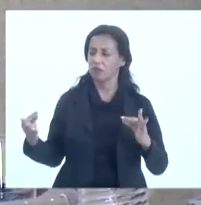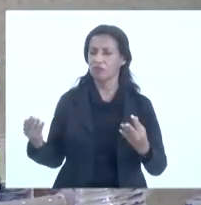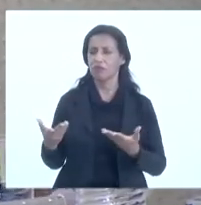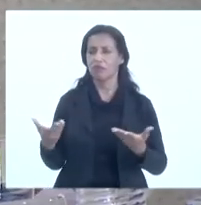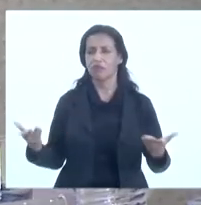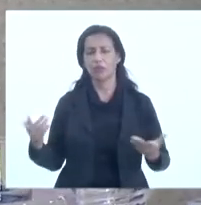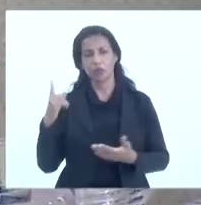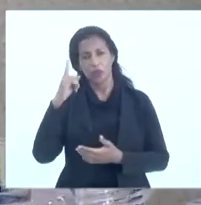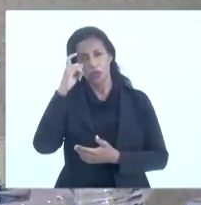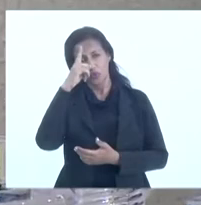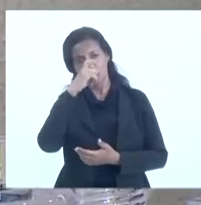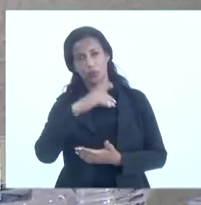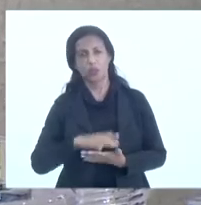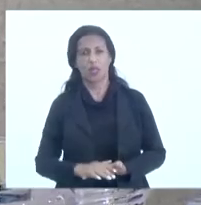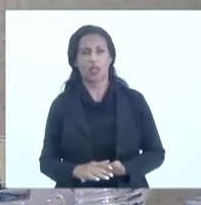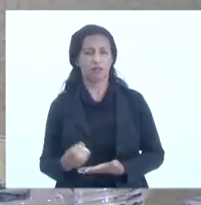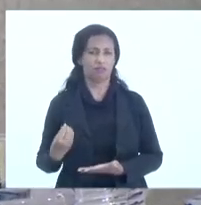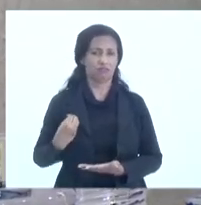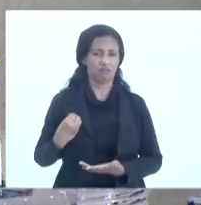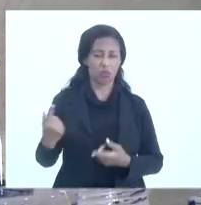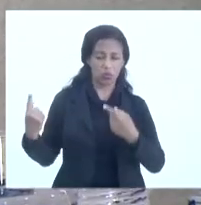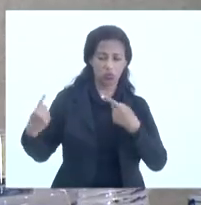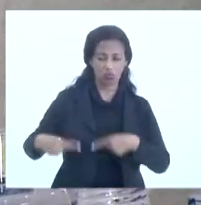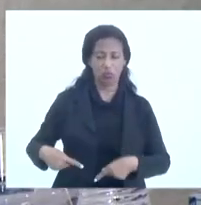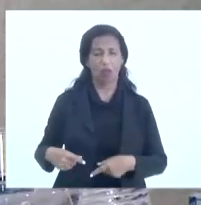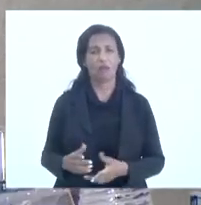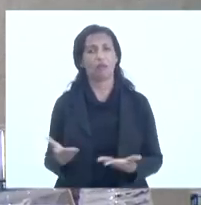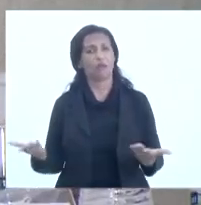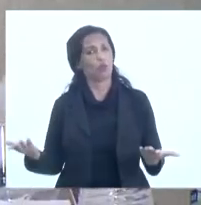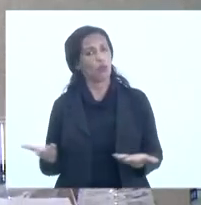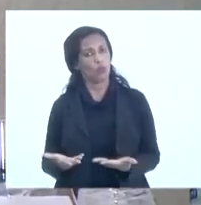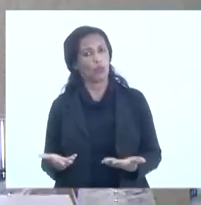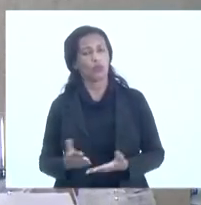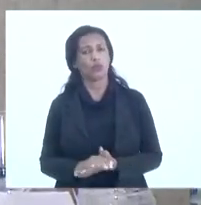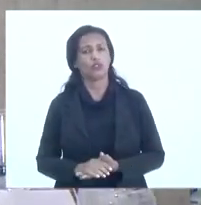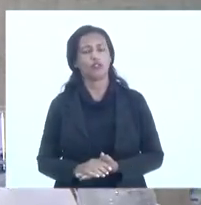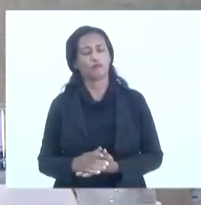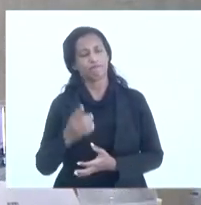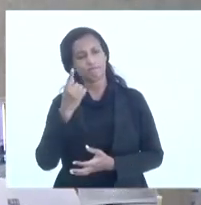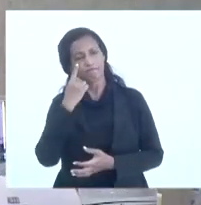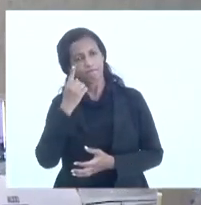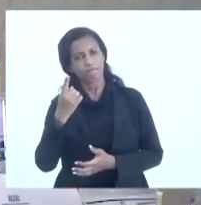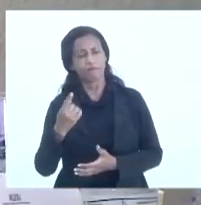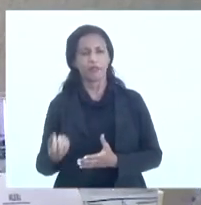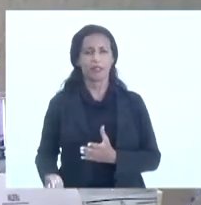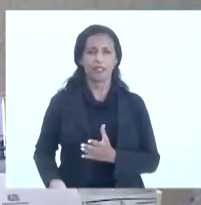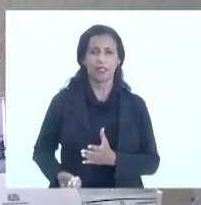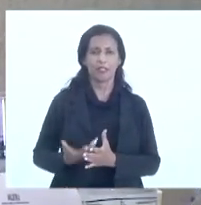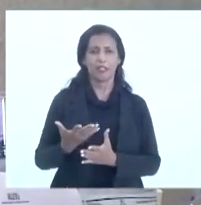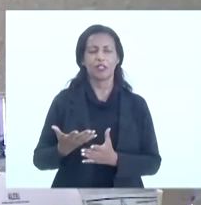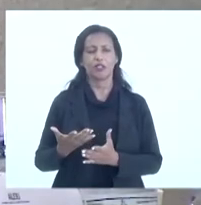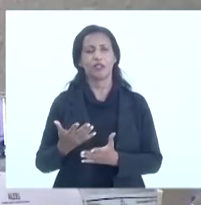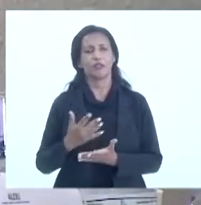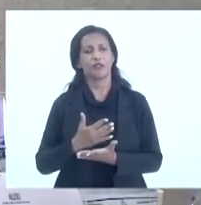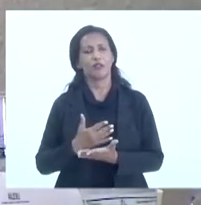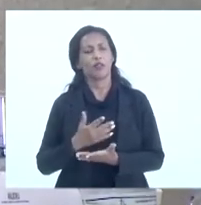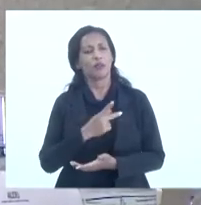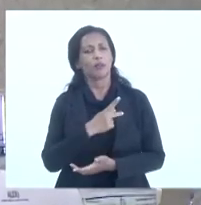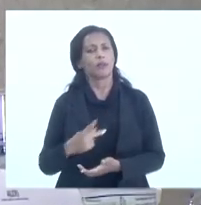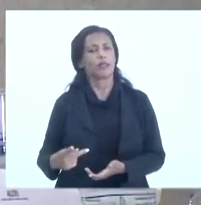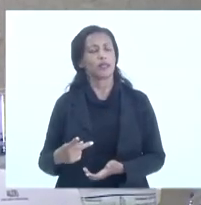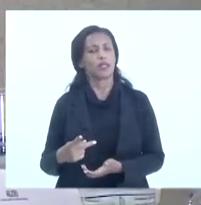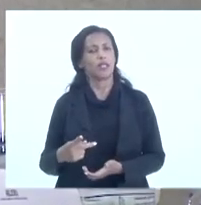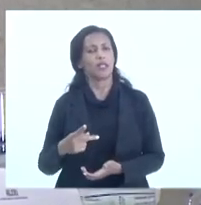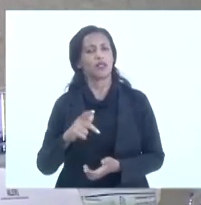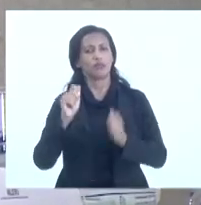tamanha dificuldade que o senhor enfrentou, os desafios, e hoje nós vendo aqui essa iniciativa do presidente da Alerj, deputado André